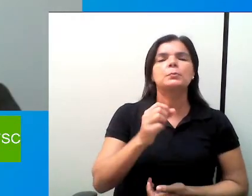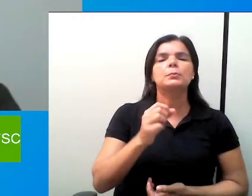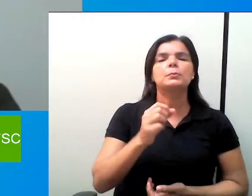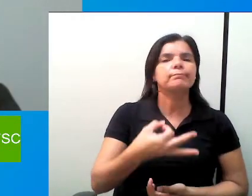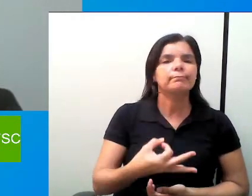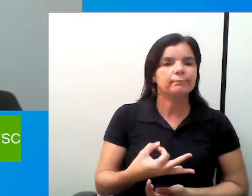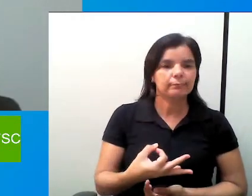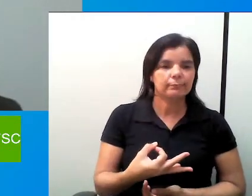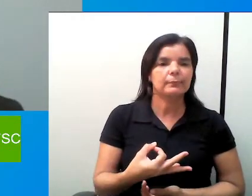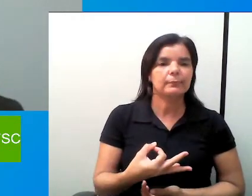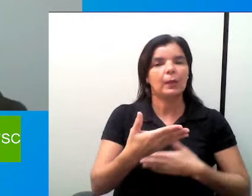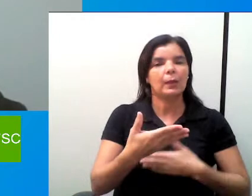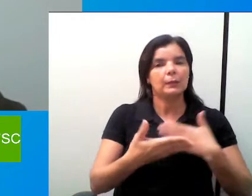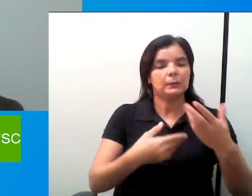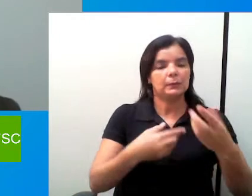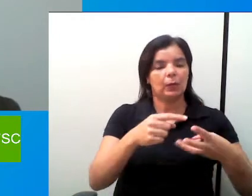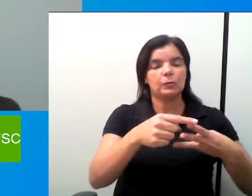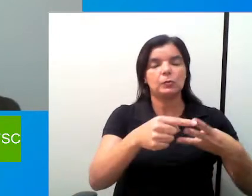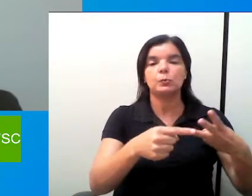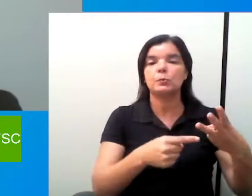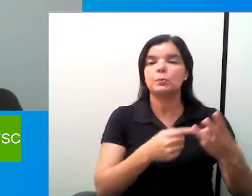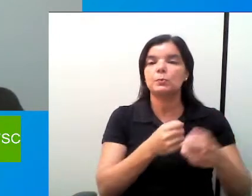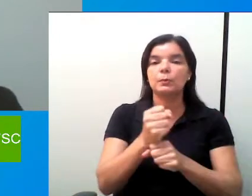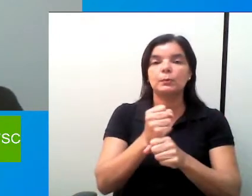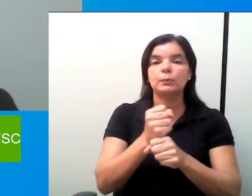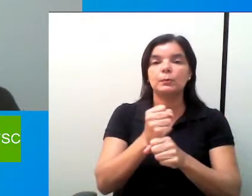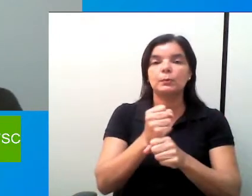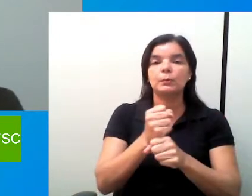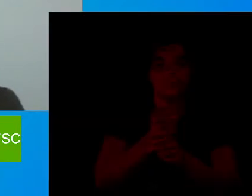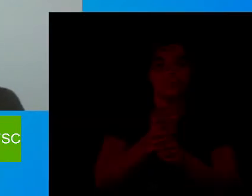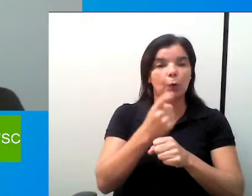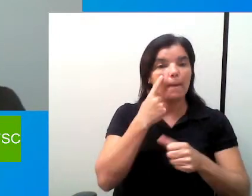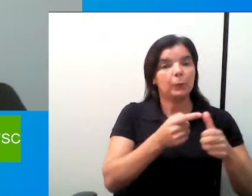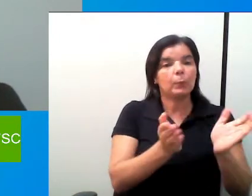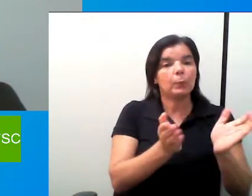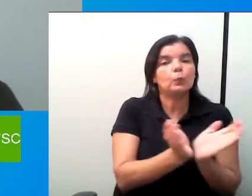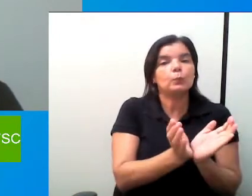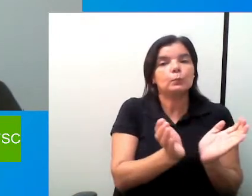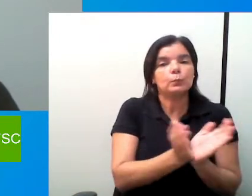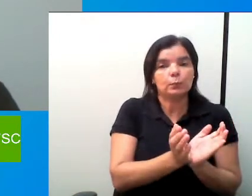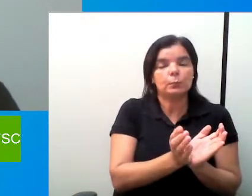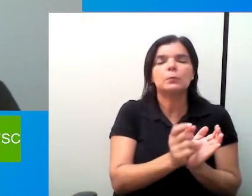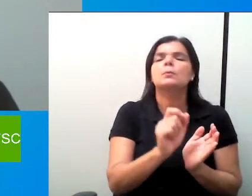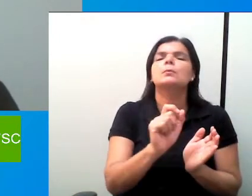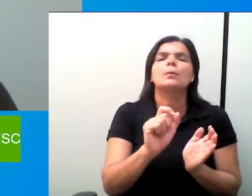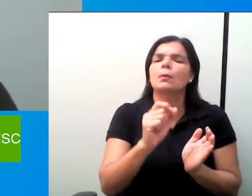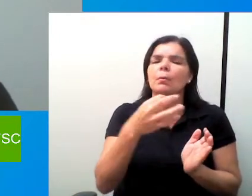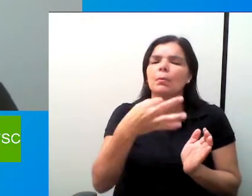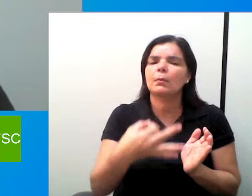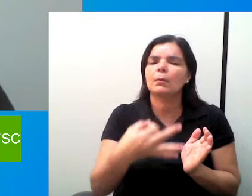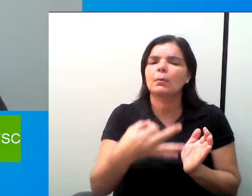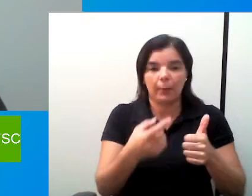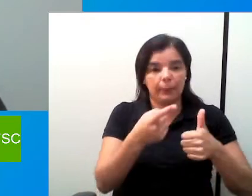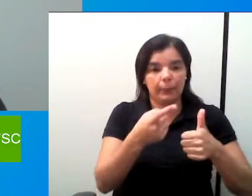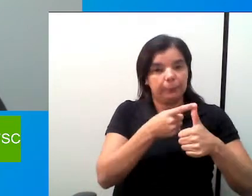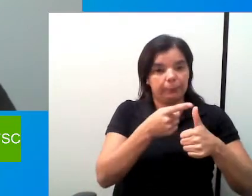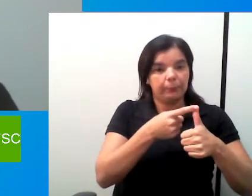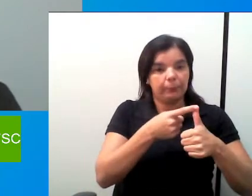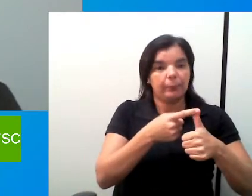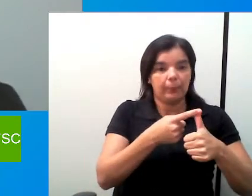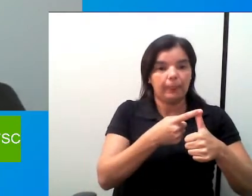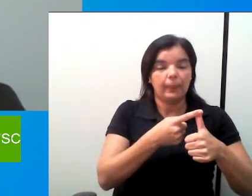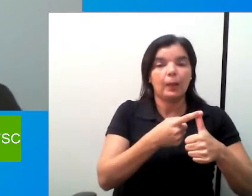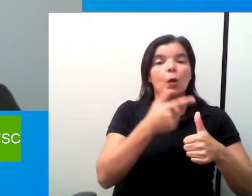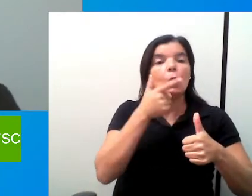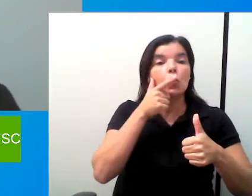3 anos, estamos formando a primeira turma agora, né, o que que deu certo? Primeiro lugar, o IFSC ganhou uma visibilidade